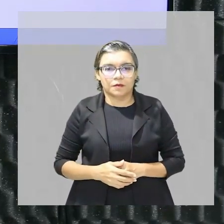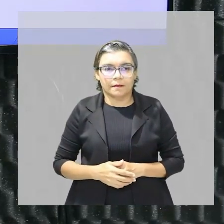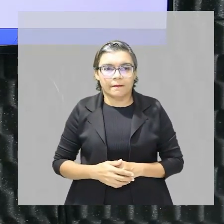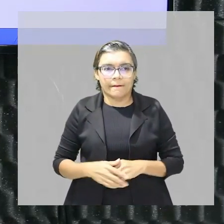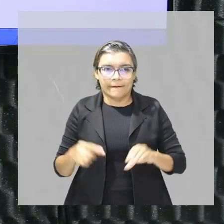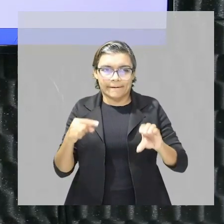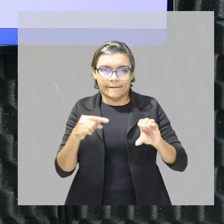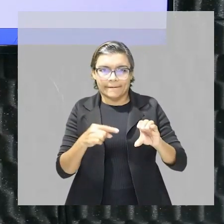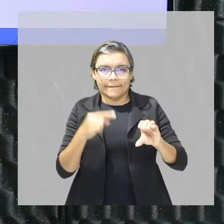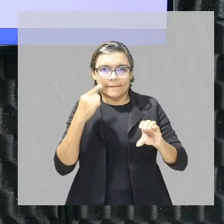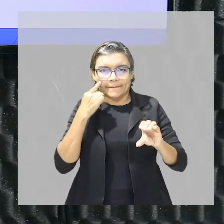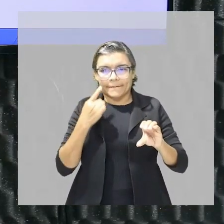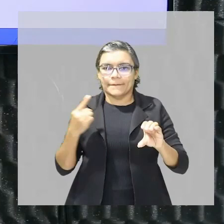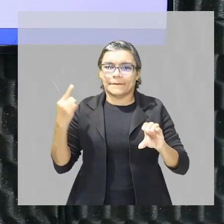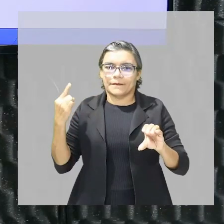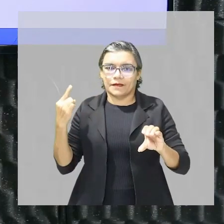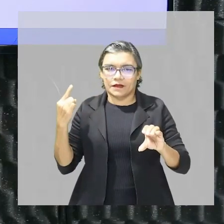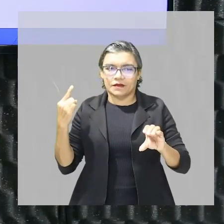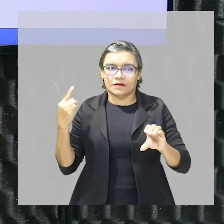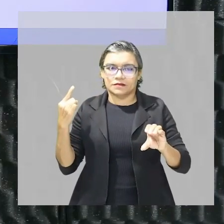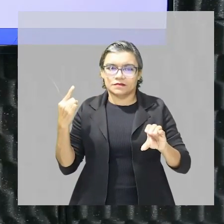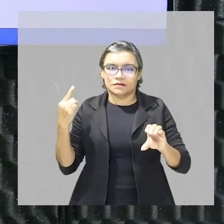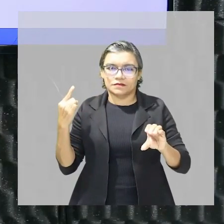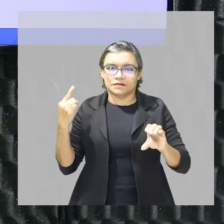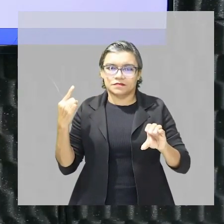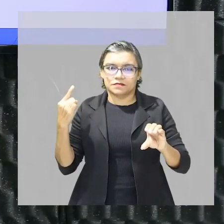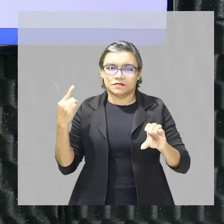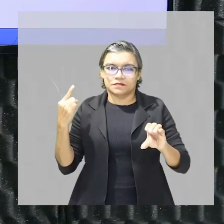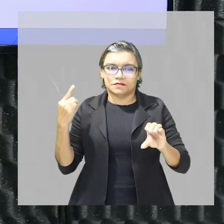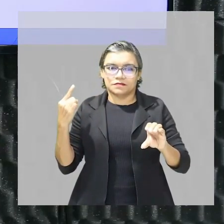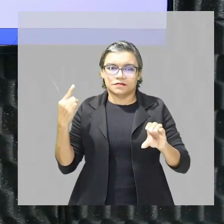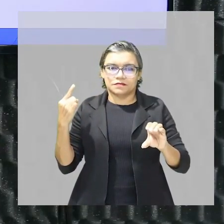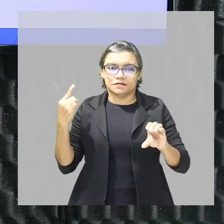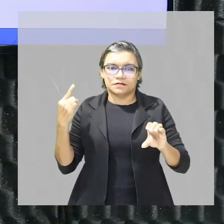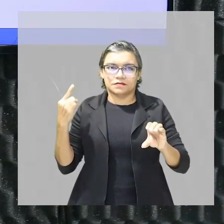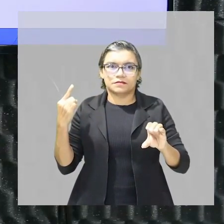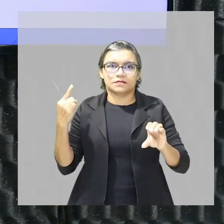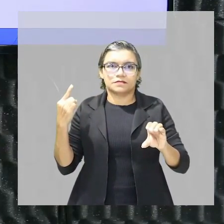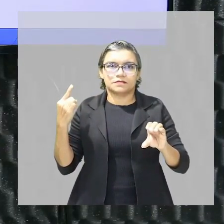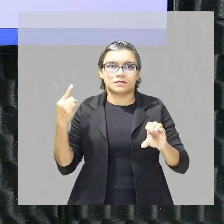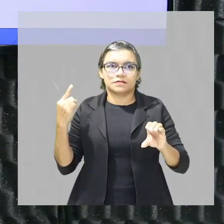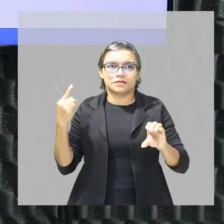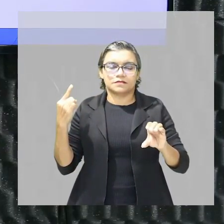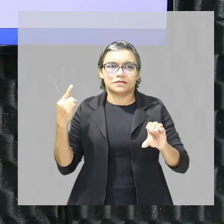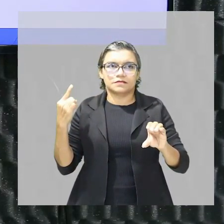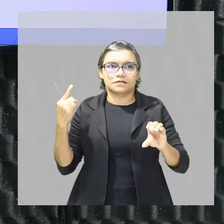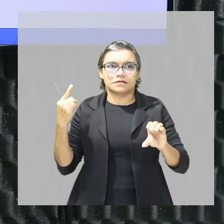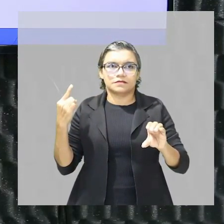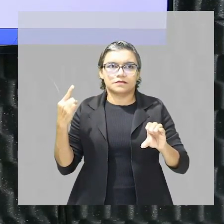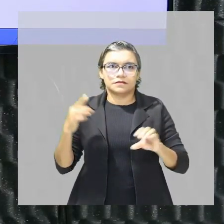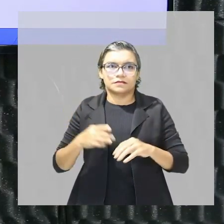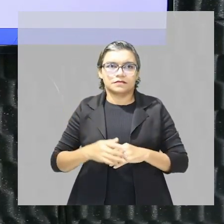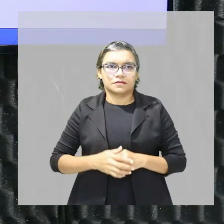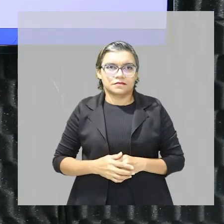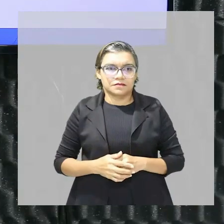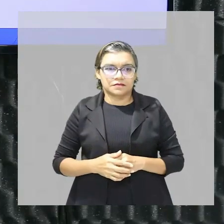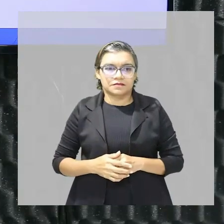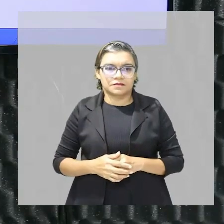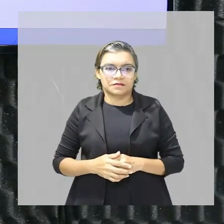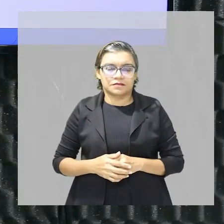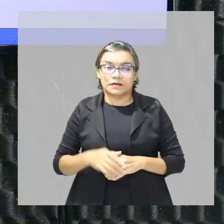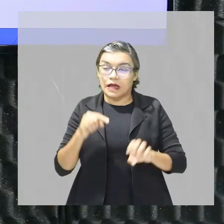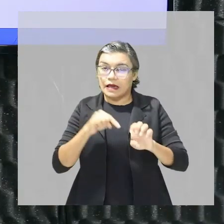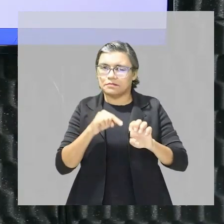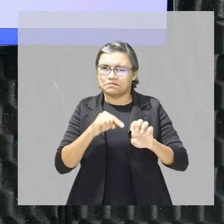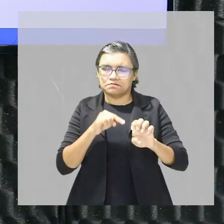sujeito objeto ato de conhecer um pouco melhor tá no lugar certo pelo menos né porque você tem a relação sujeito objeto